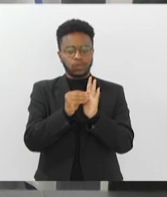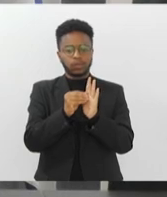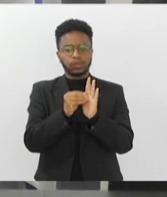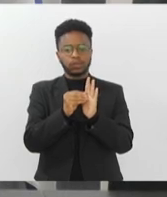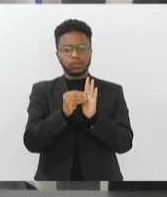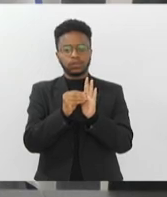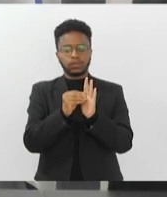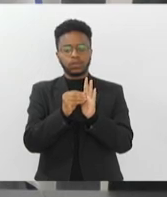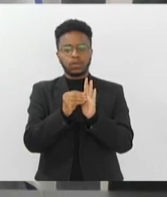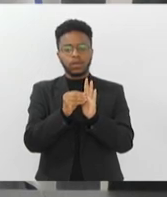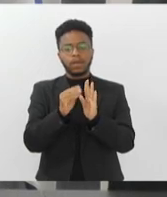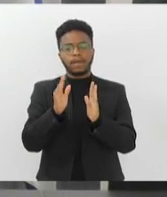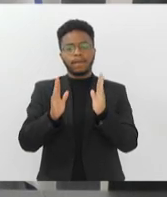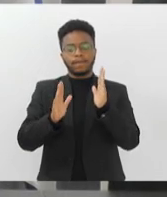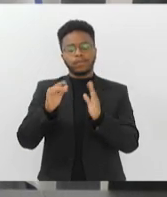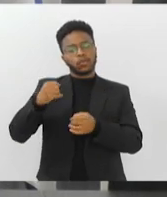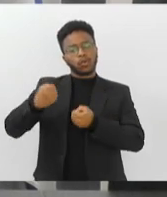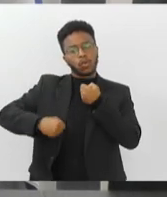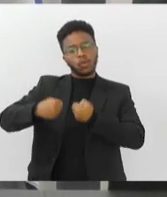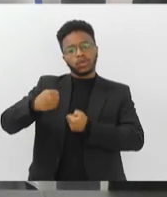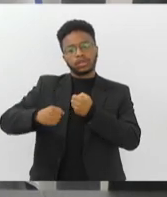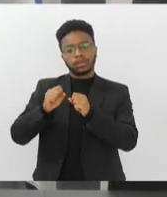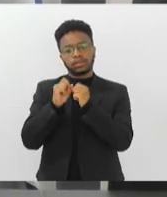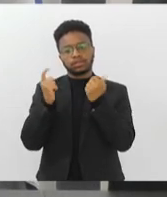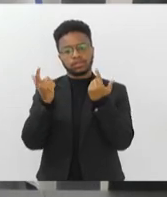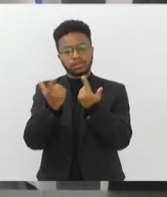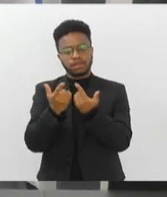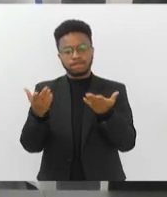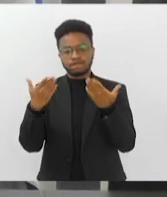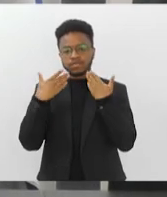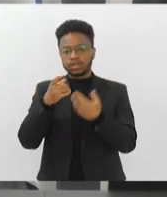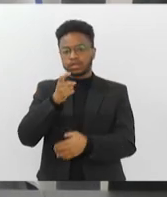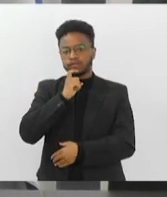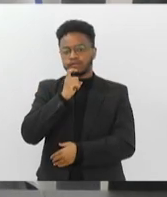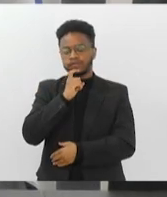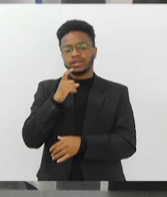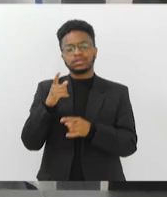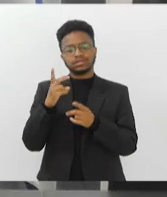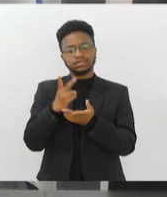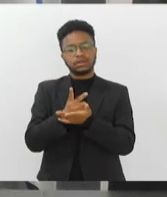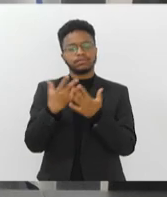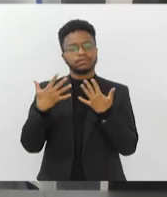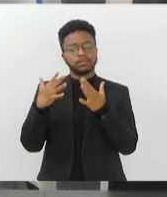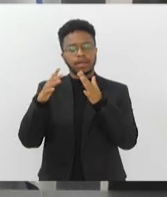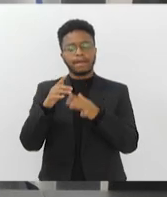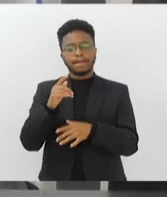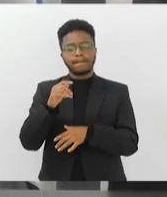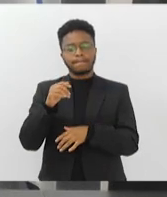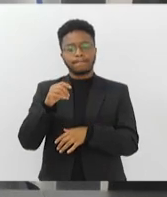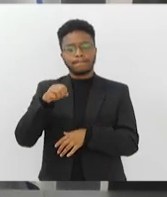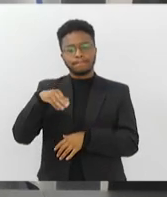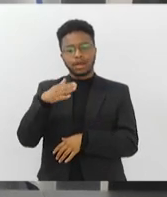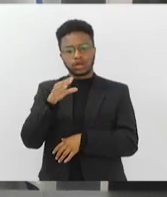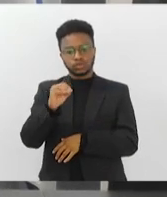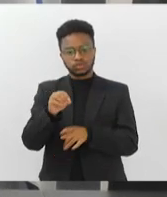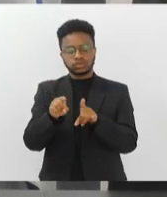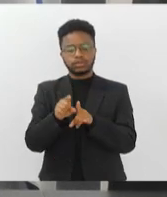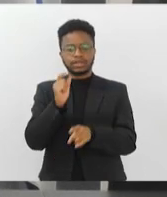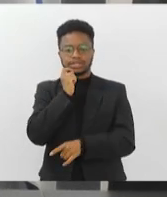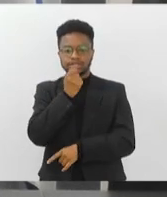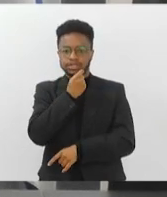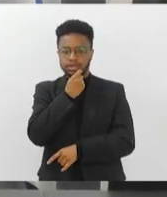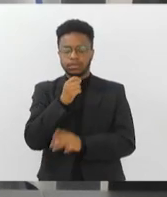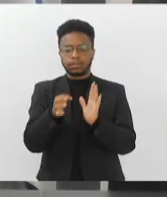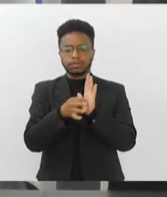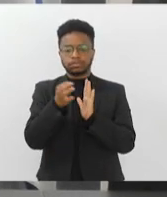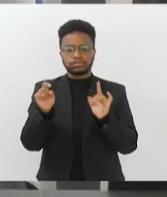Janeiro o circuito Alerj de corrida, verão e inverno, a ser comemorado anualmente nos meses de março e setembro. O parecer é pela legalidade,